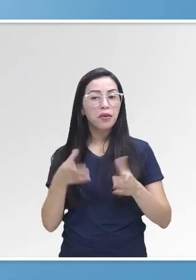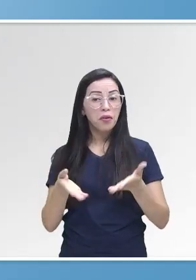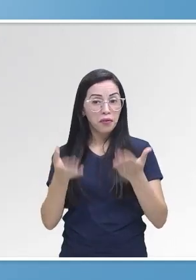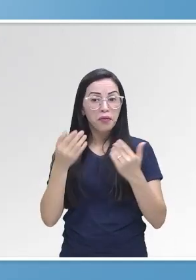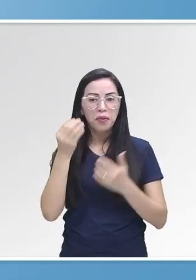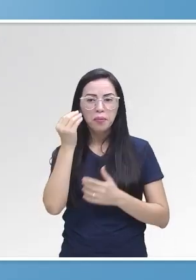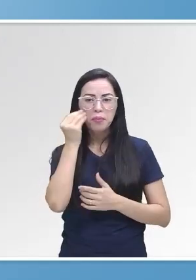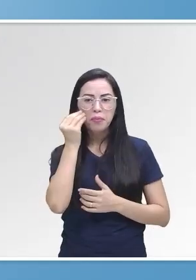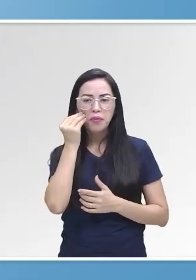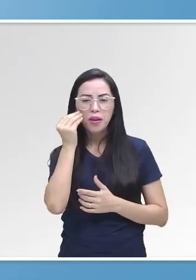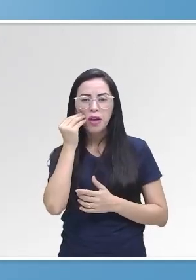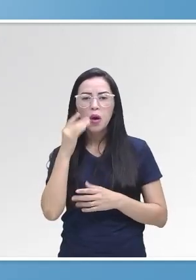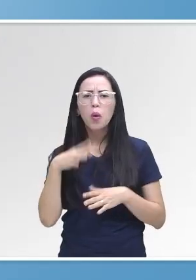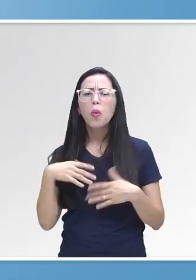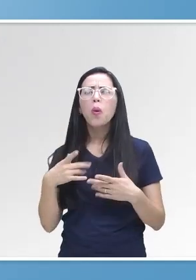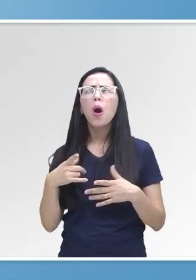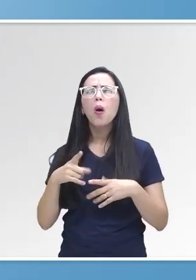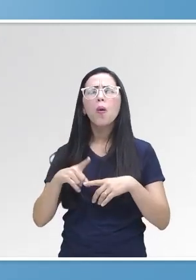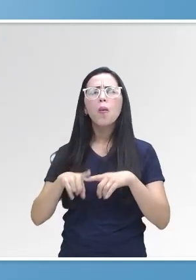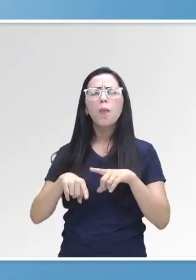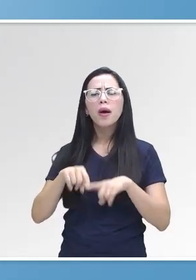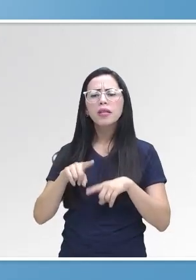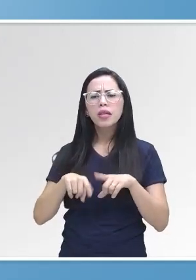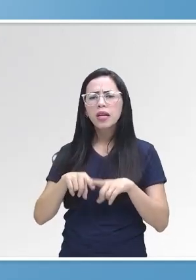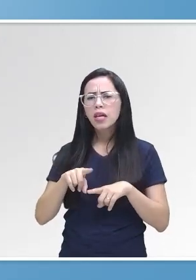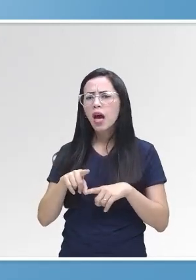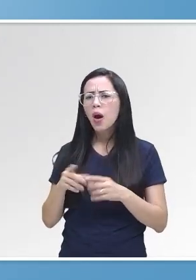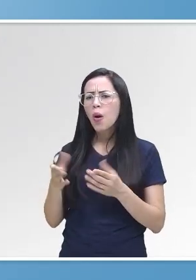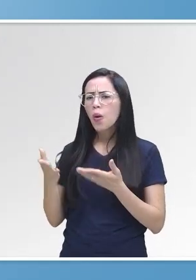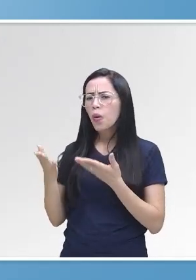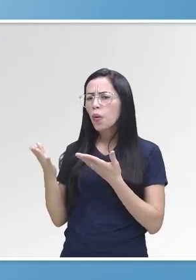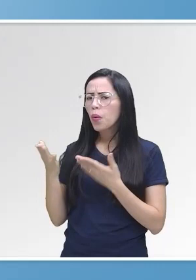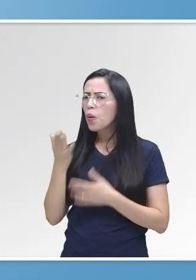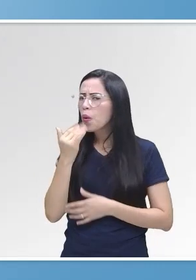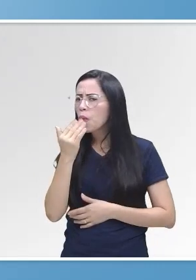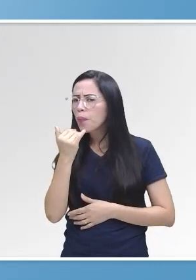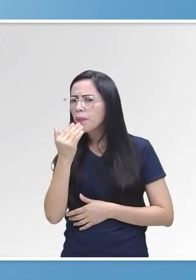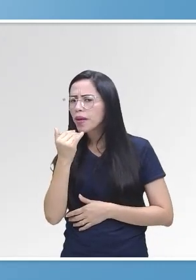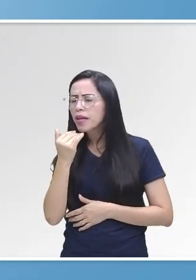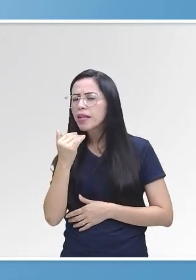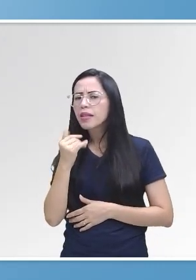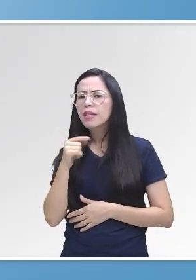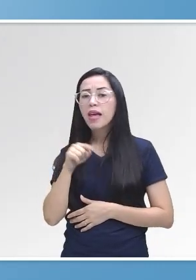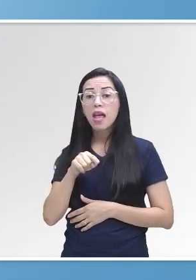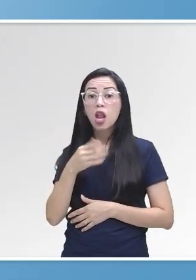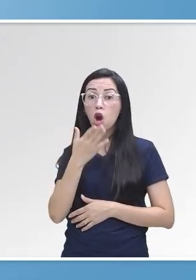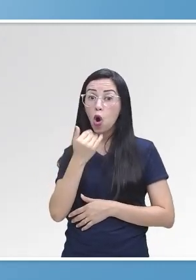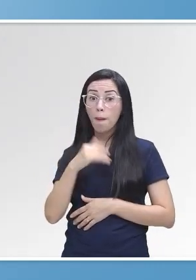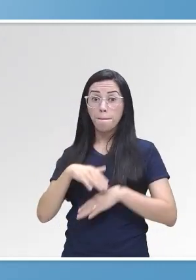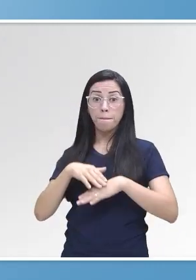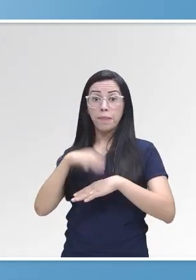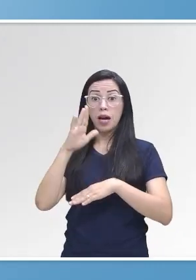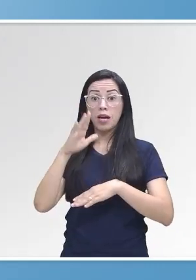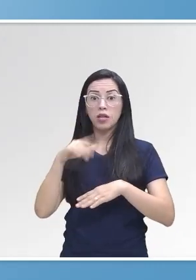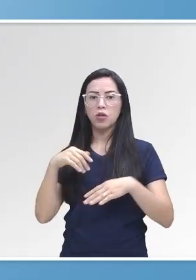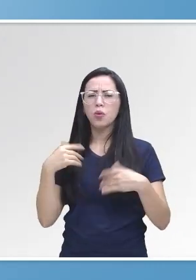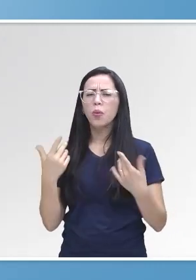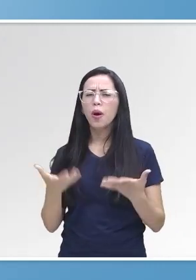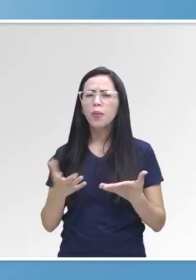qual o produto mais consumido lá na casa do Sander Bora lá ou o arroz o arroz